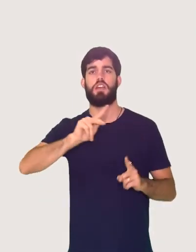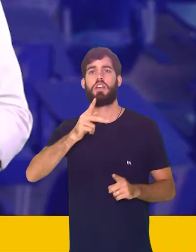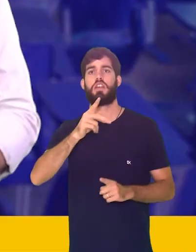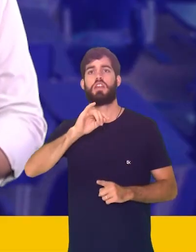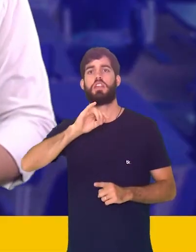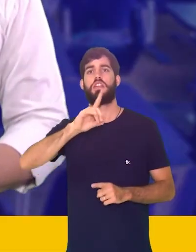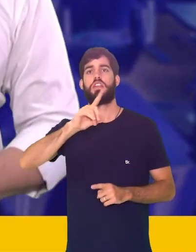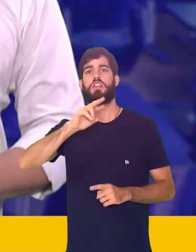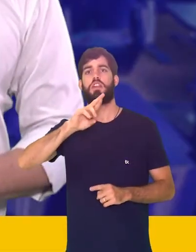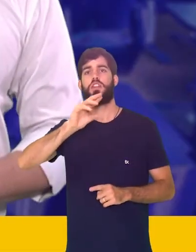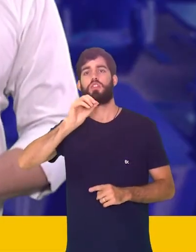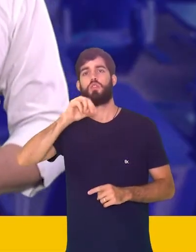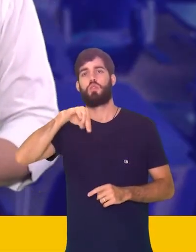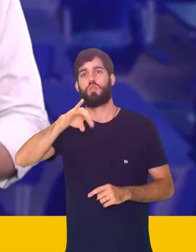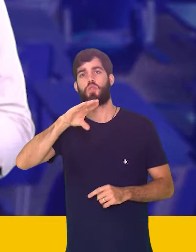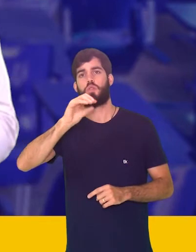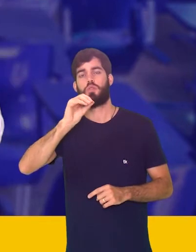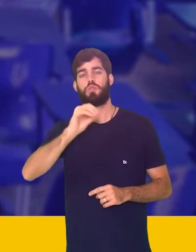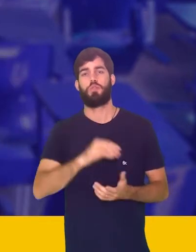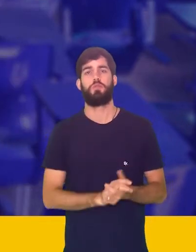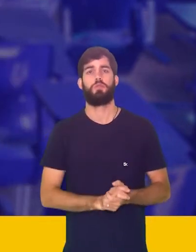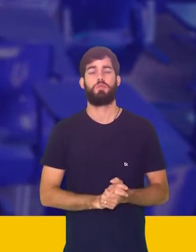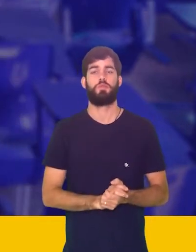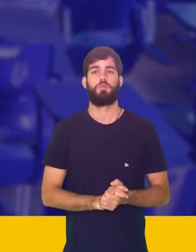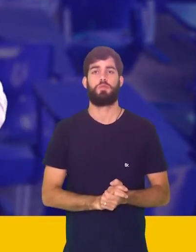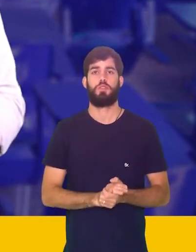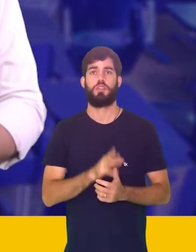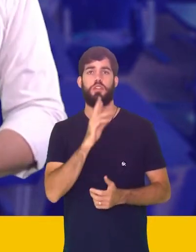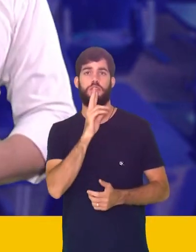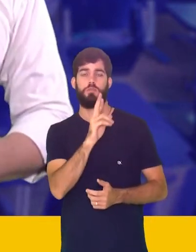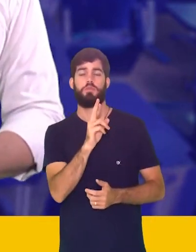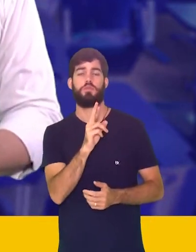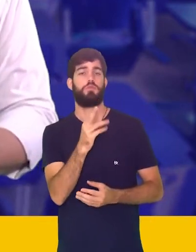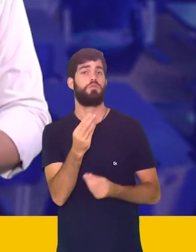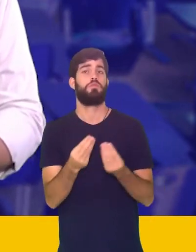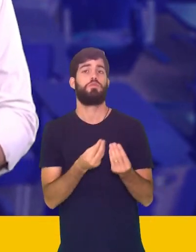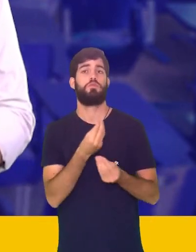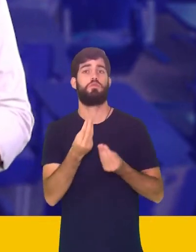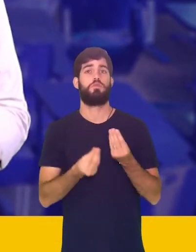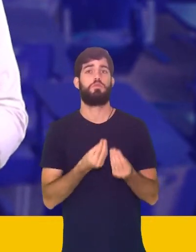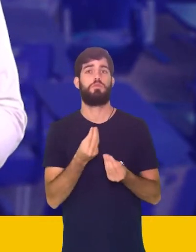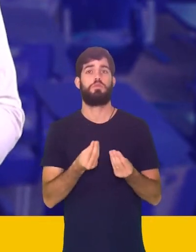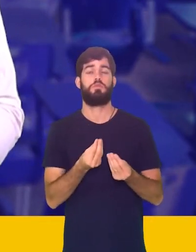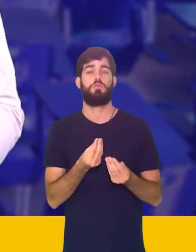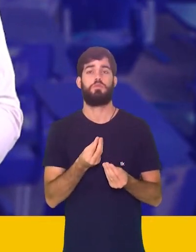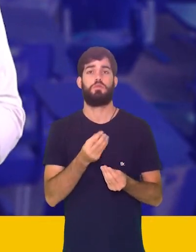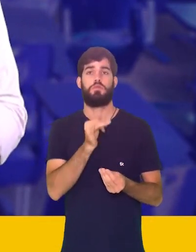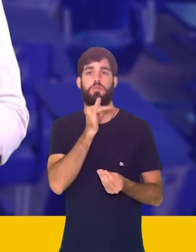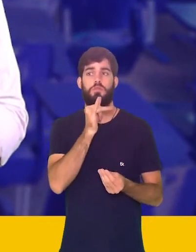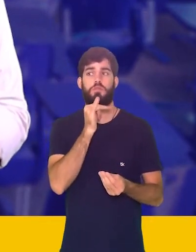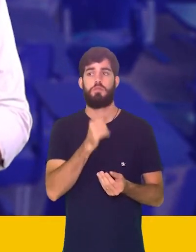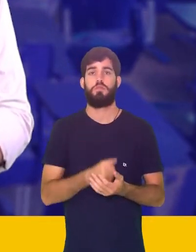gás hidrogênio. Então a resposta dessa questão vai ser